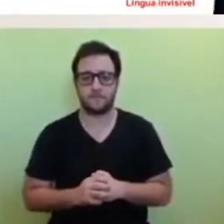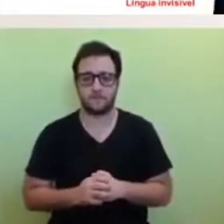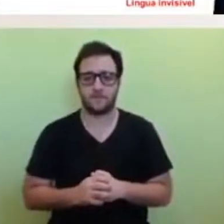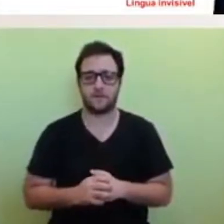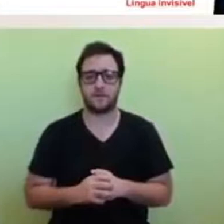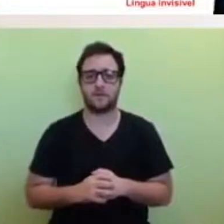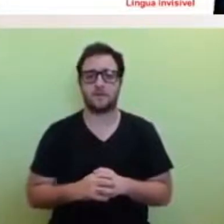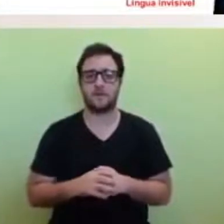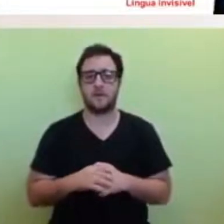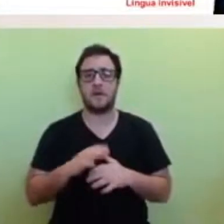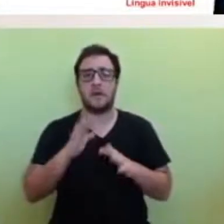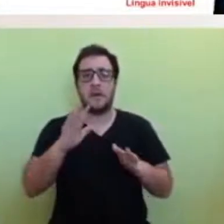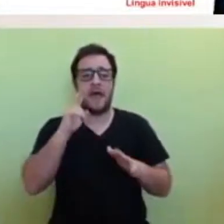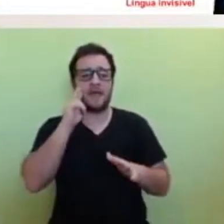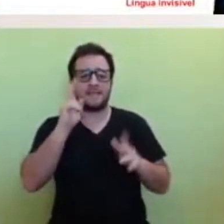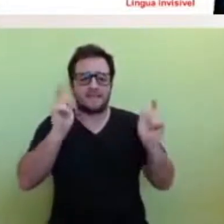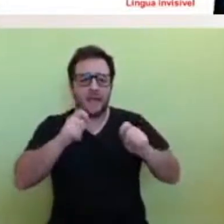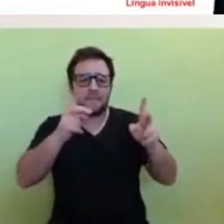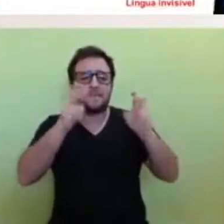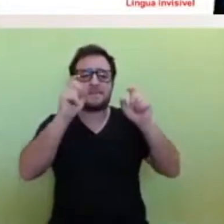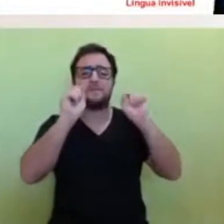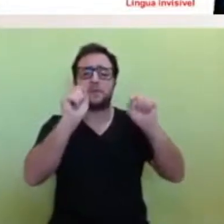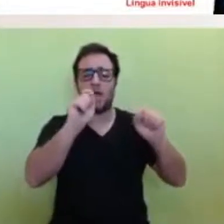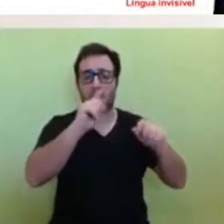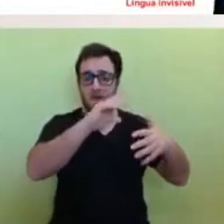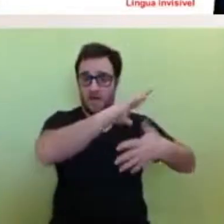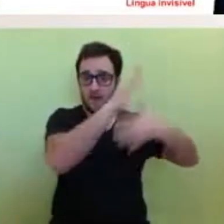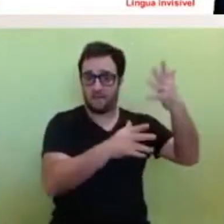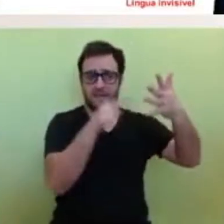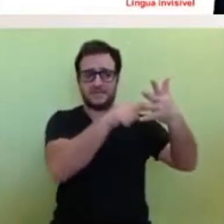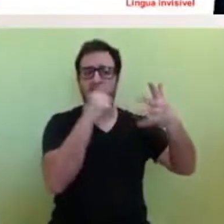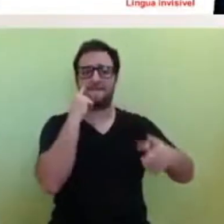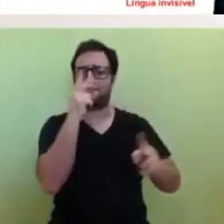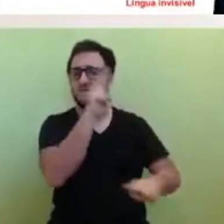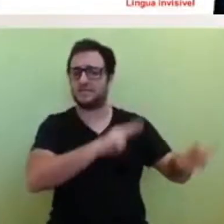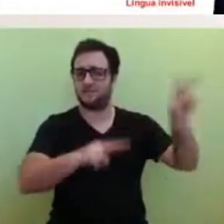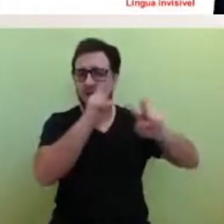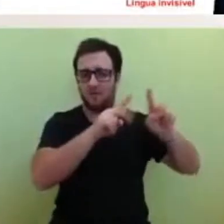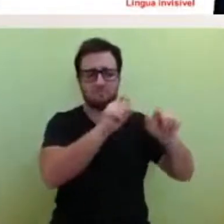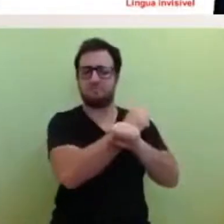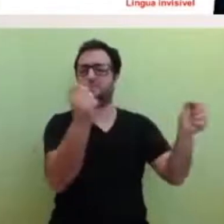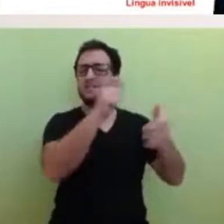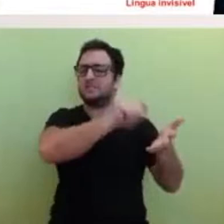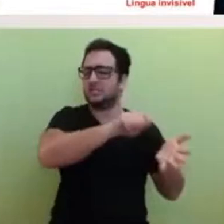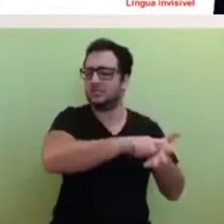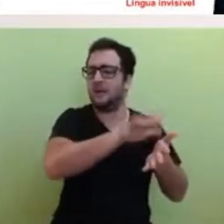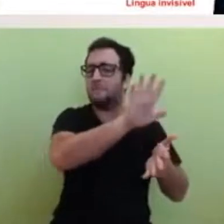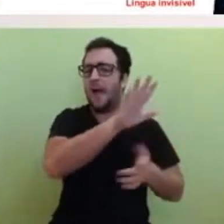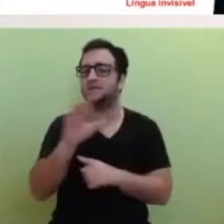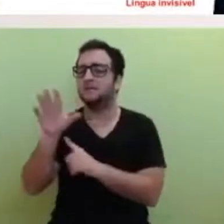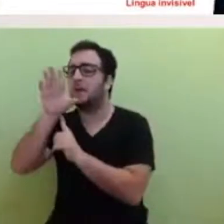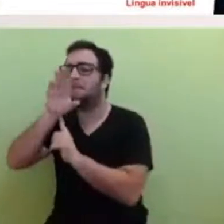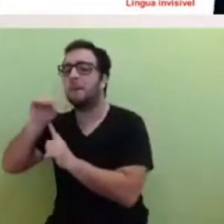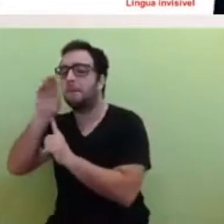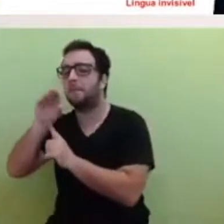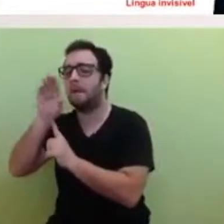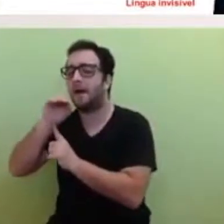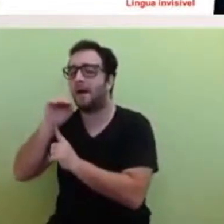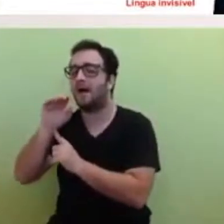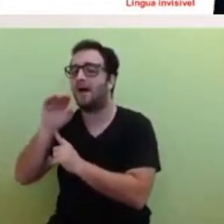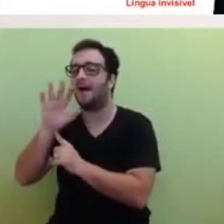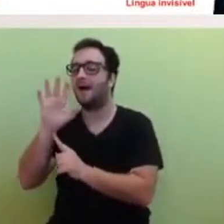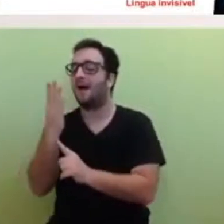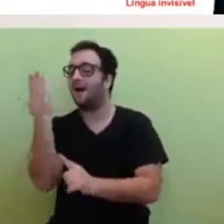impossível ainda representar por meio da escrita a língua vocal. Por quê? Porque a língua vocal ela é